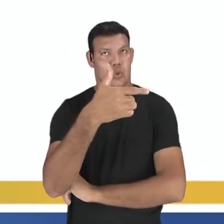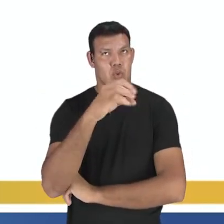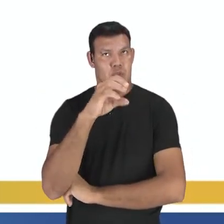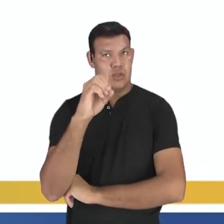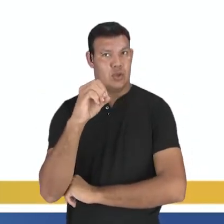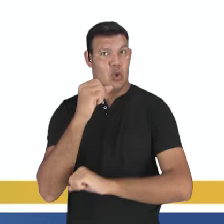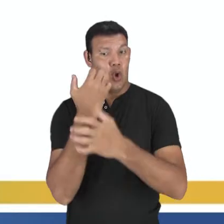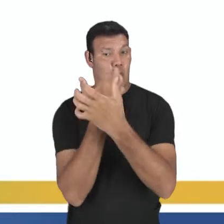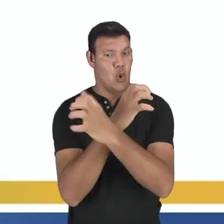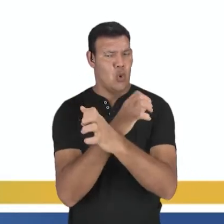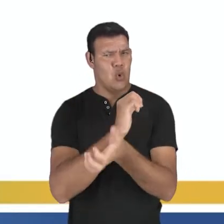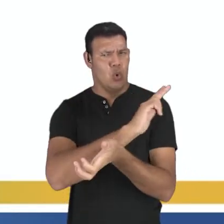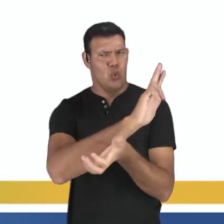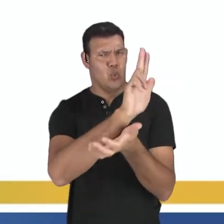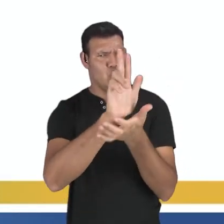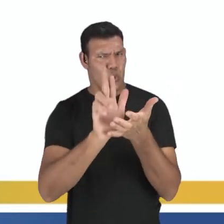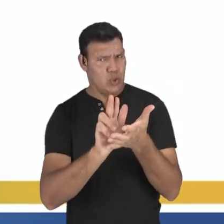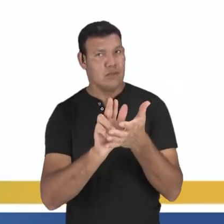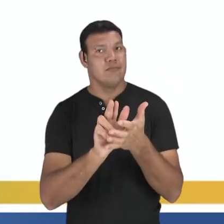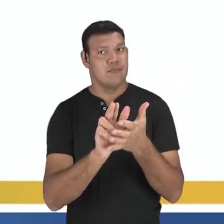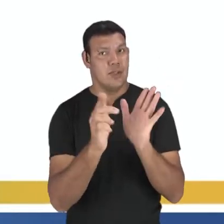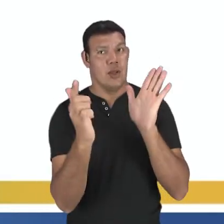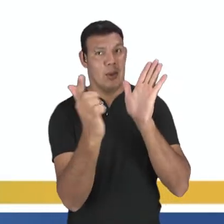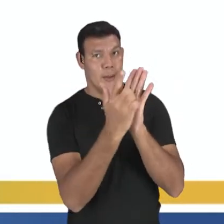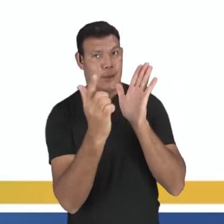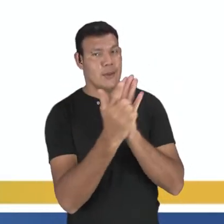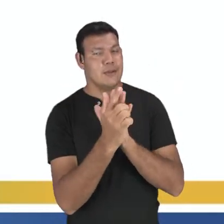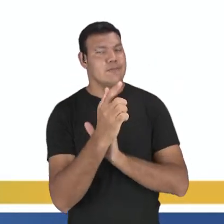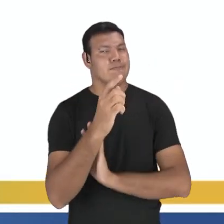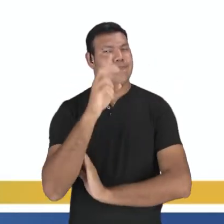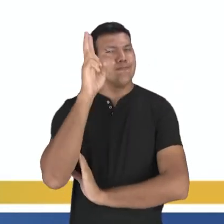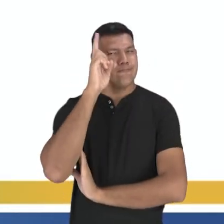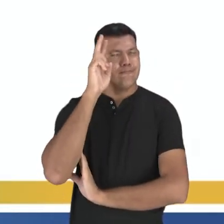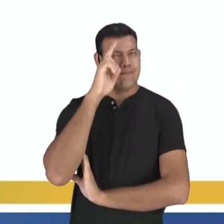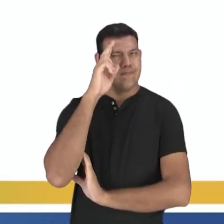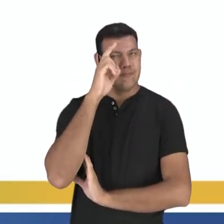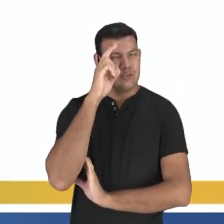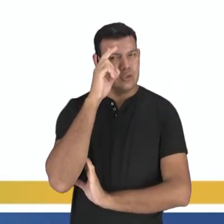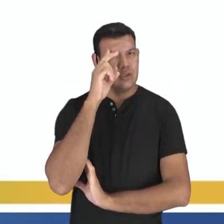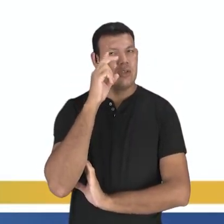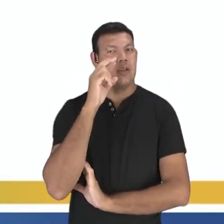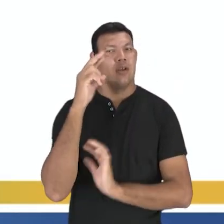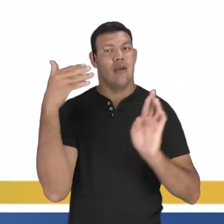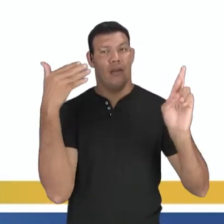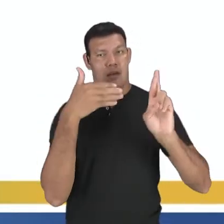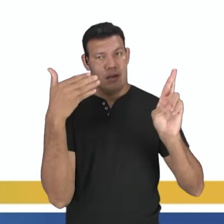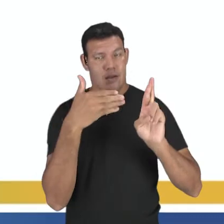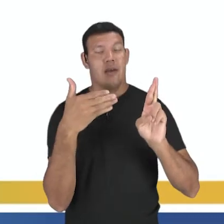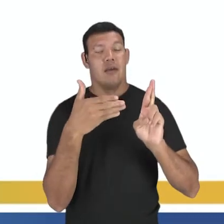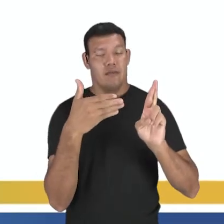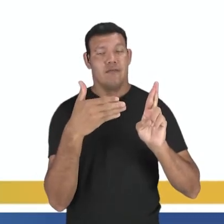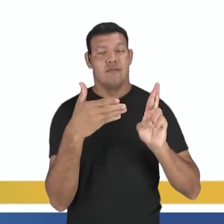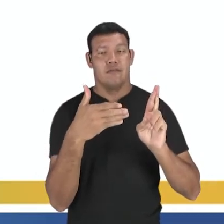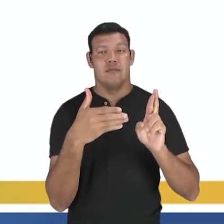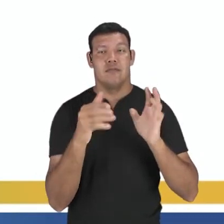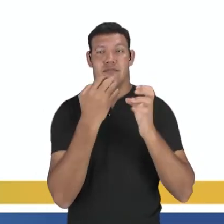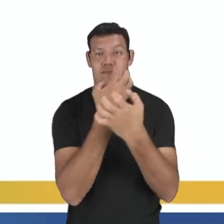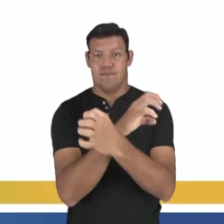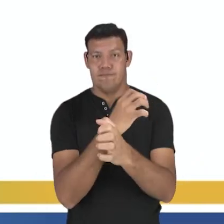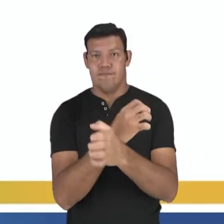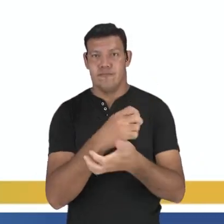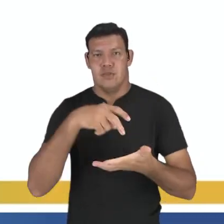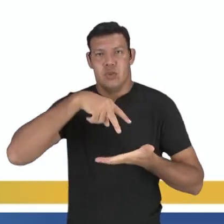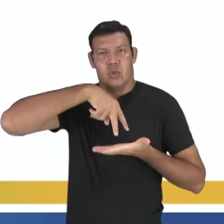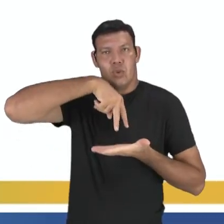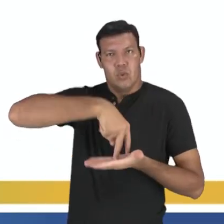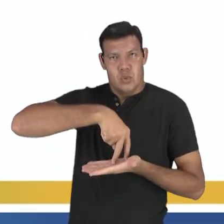caso, mais de 200 ossos. E a função que logo se lembra quando falo dos nossos ossos é a questão da sustentação e movimentação. Só